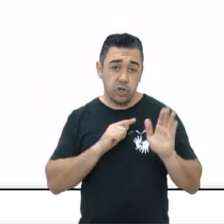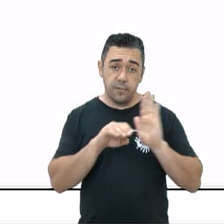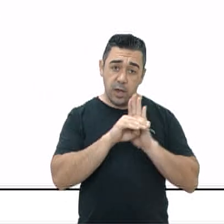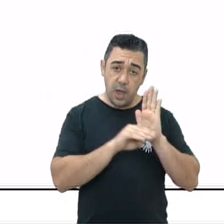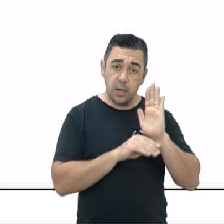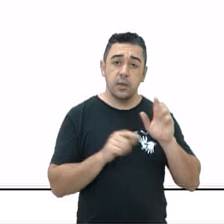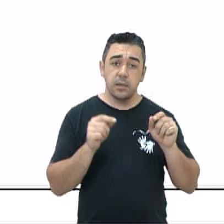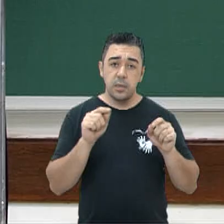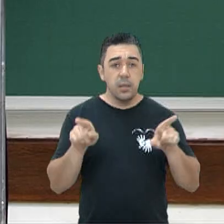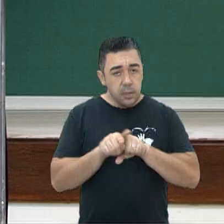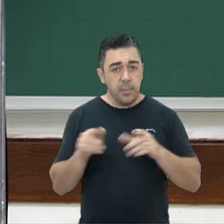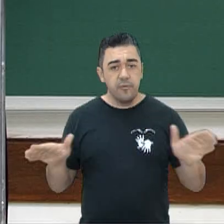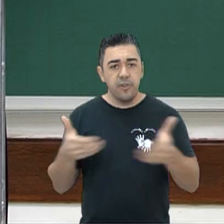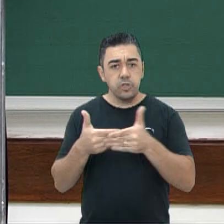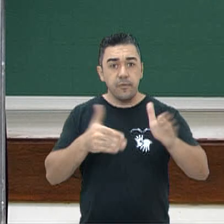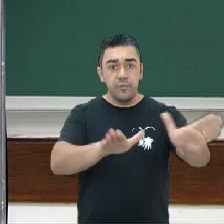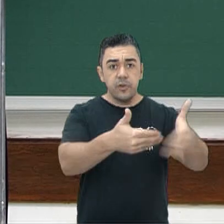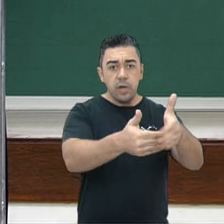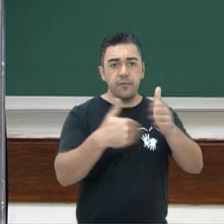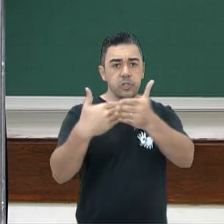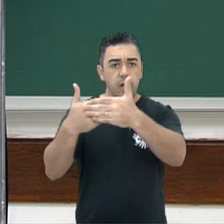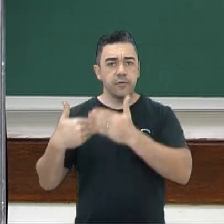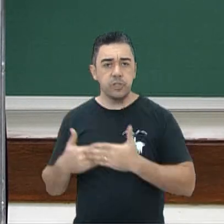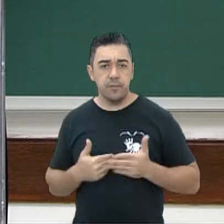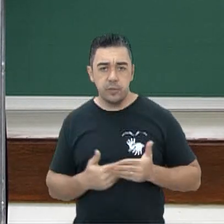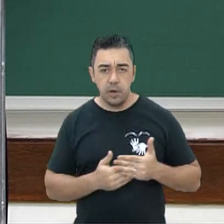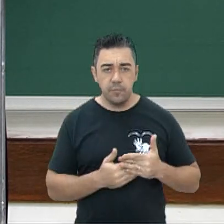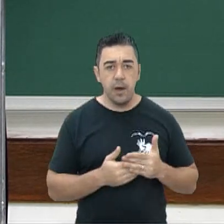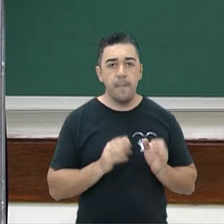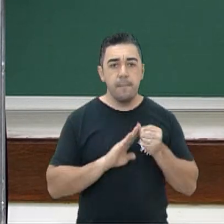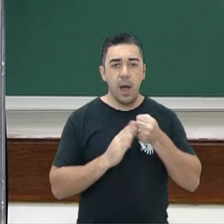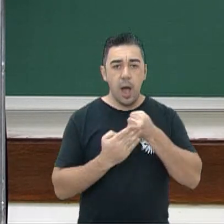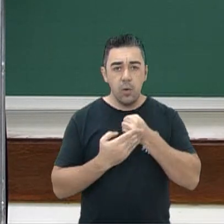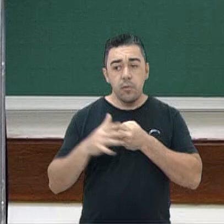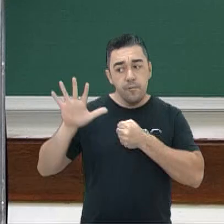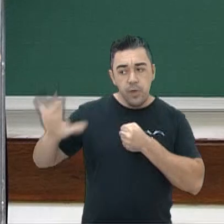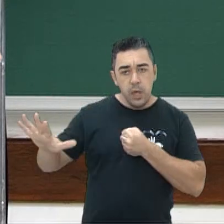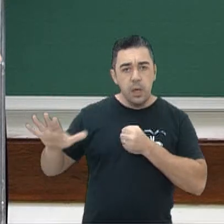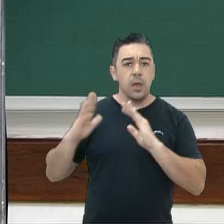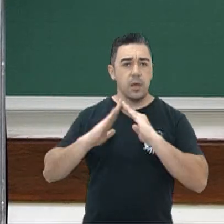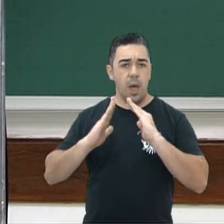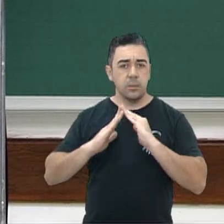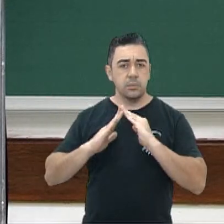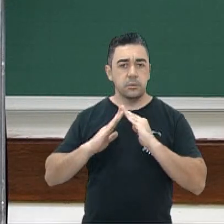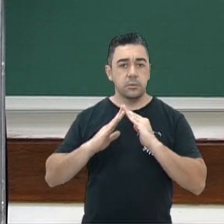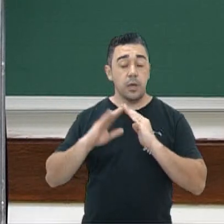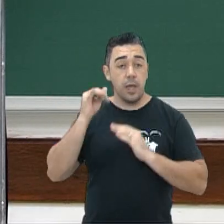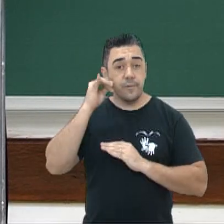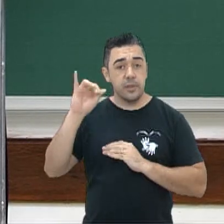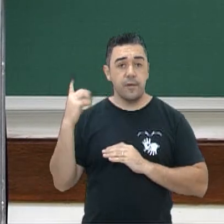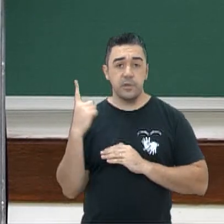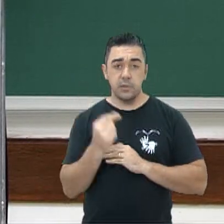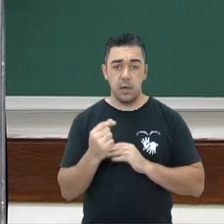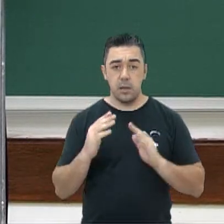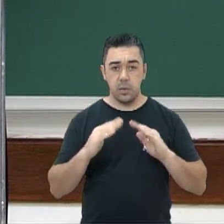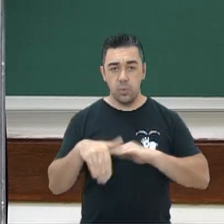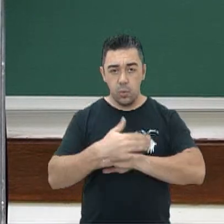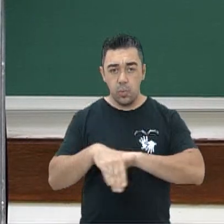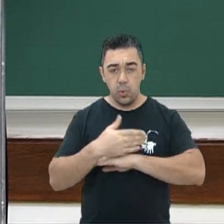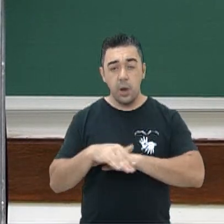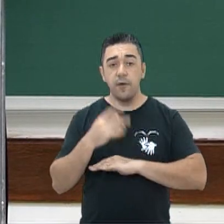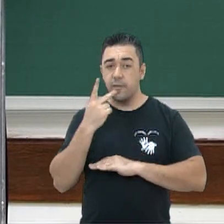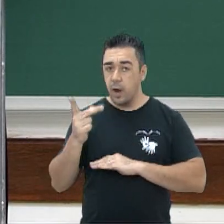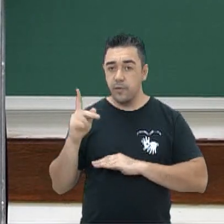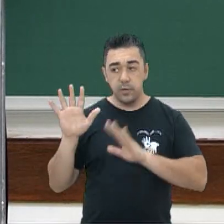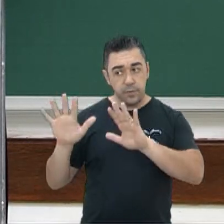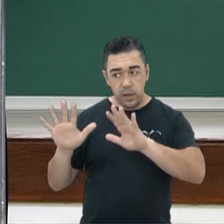tentaram isolar as vilas assim que aparecia o primeiro foco, né? Fazer com que as pessoas ficassem dentro de casa, evitar saírem na rua e falar